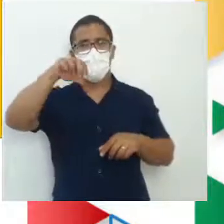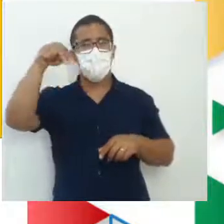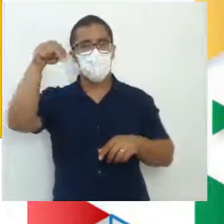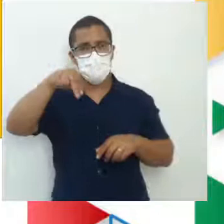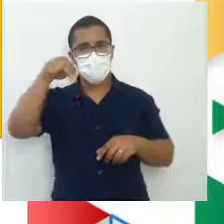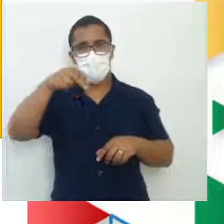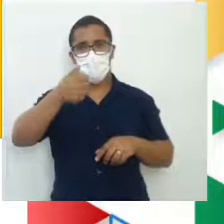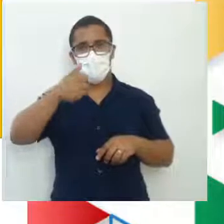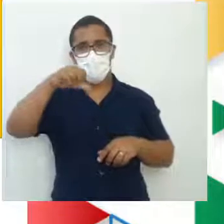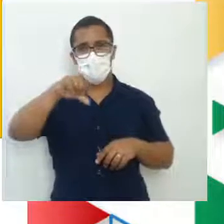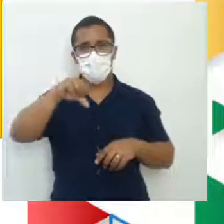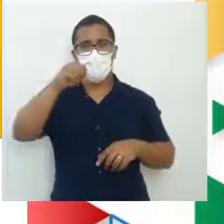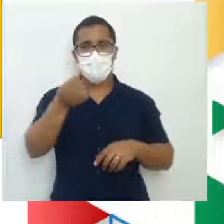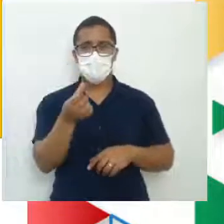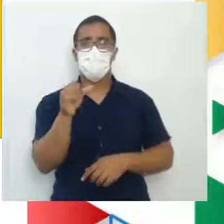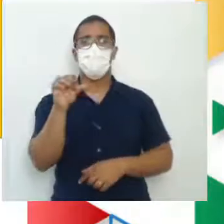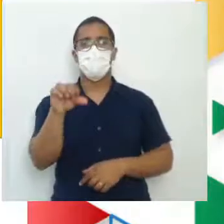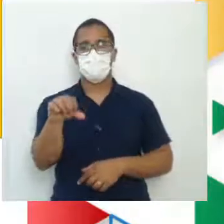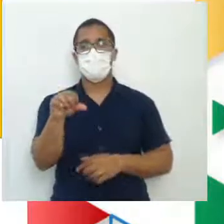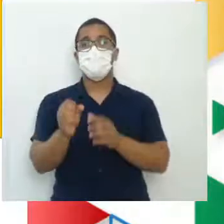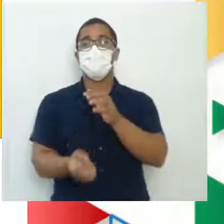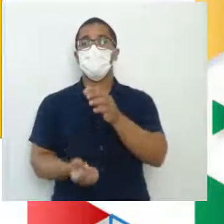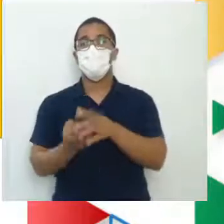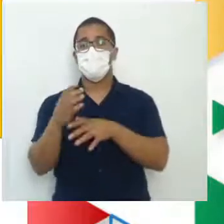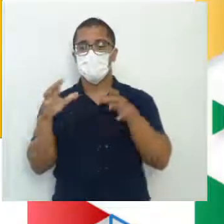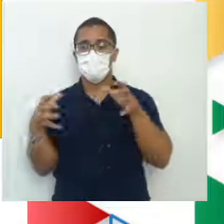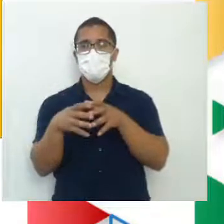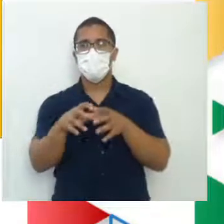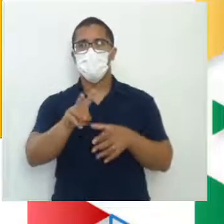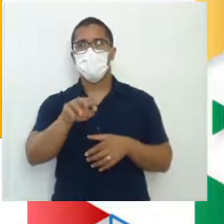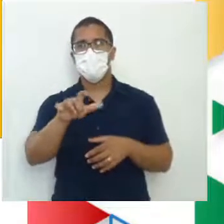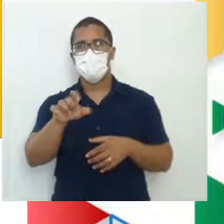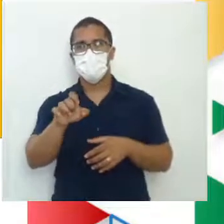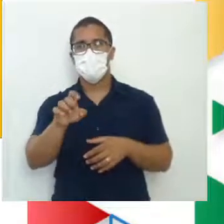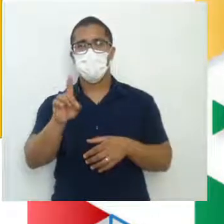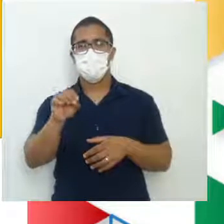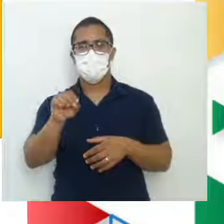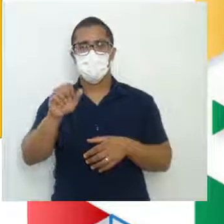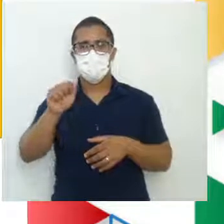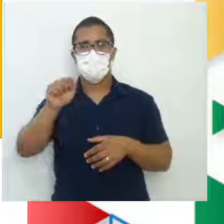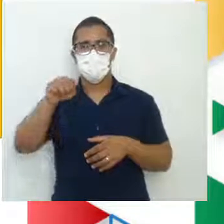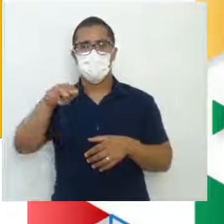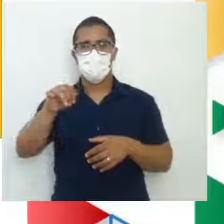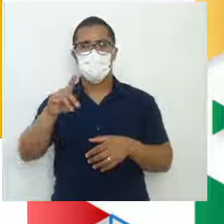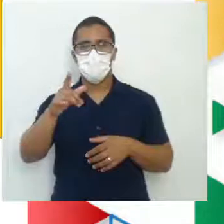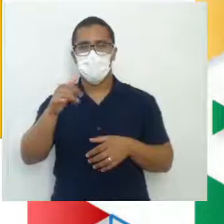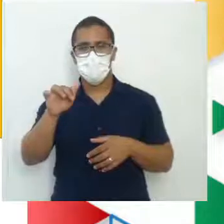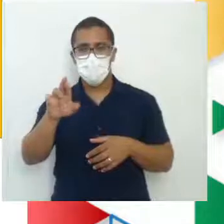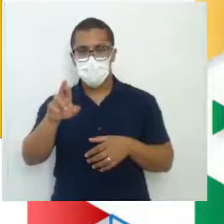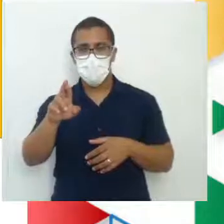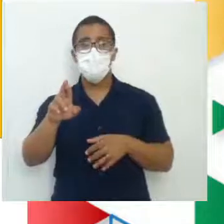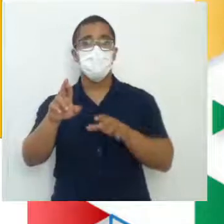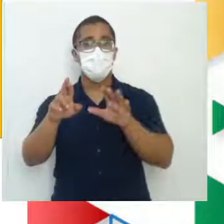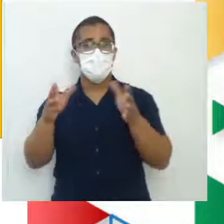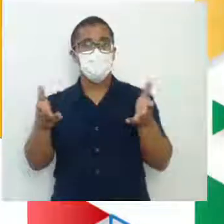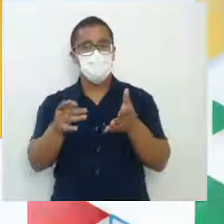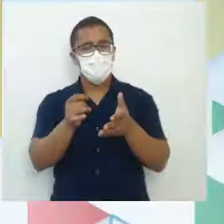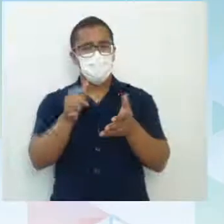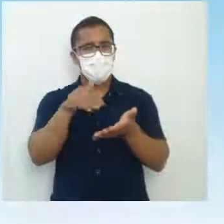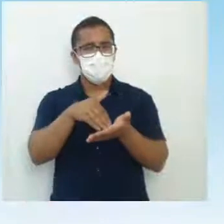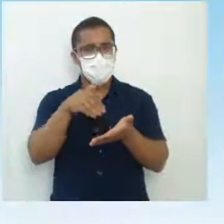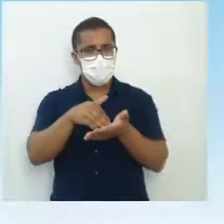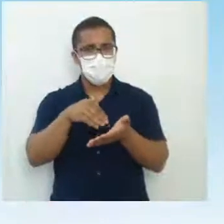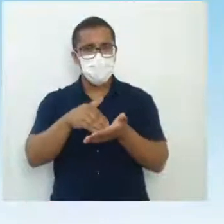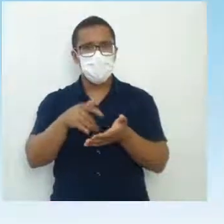o atual Vale do Amanhecer. E aqui nós estamos já chegando ao término. Pela doutrina,